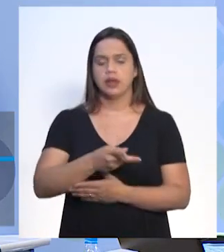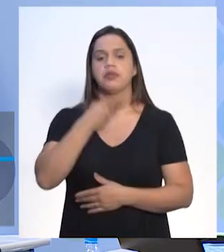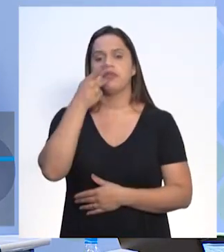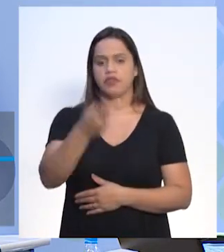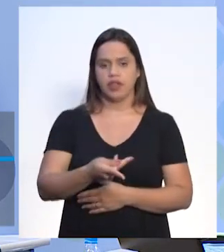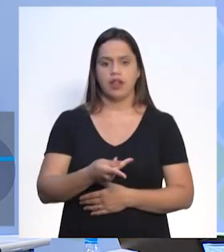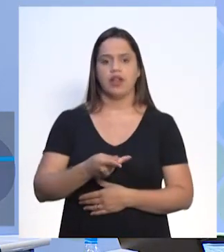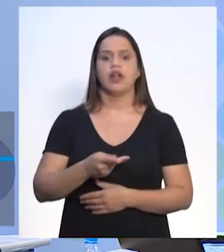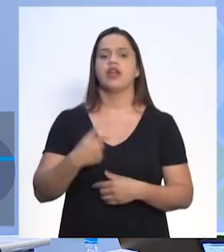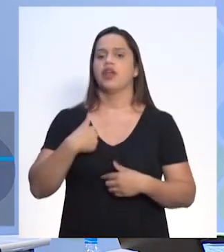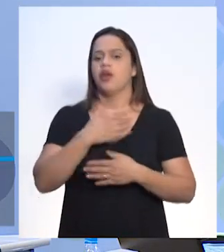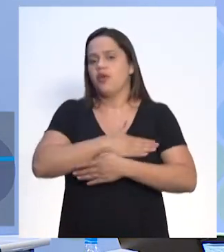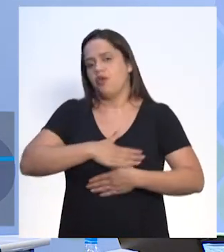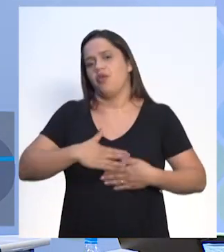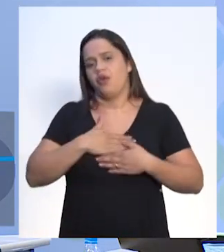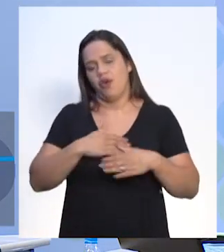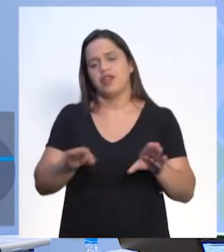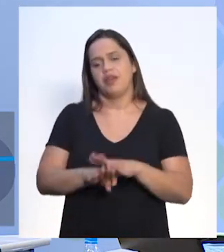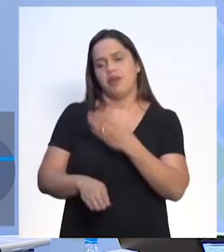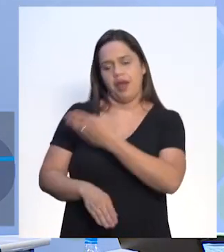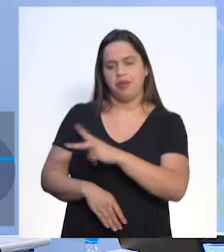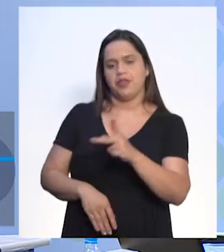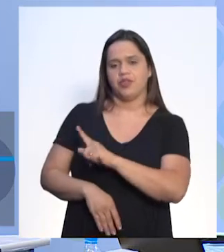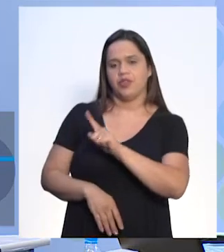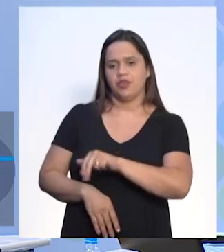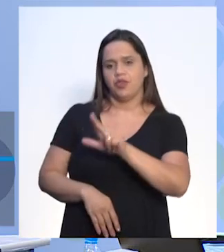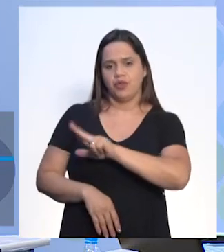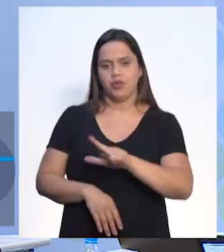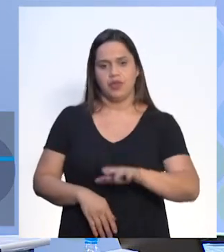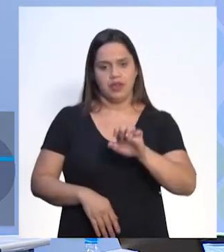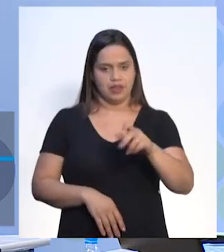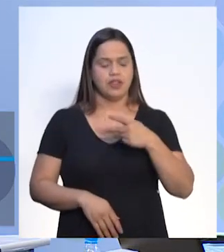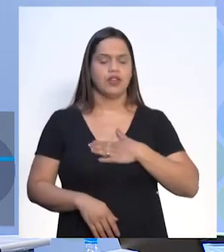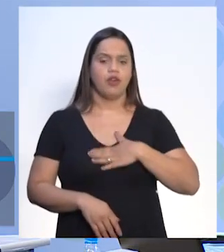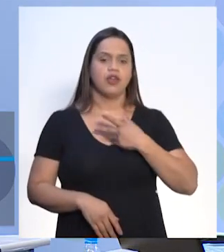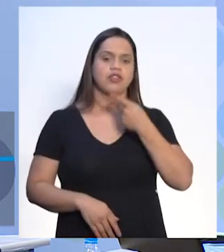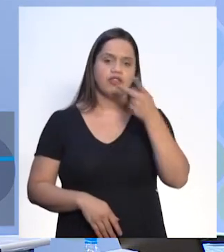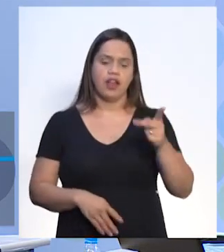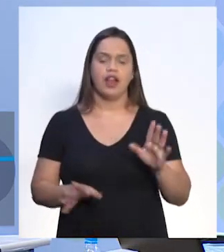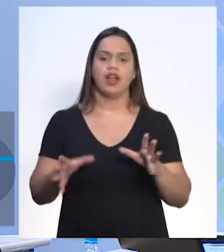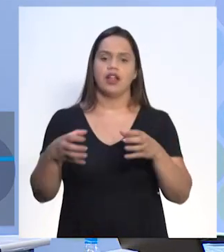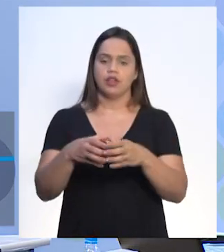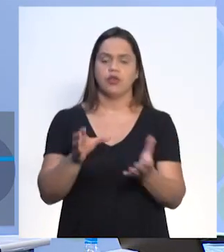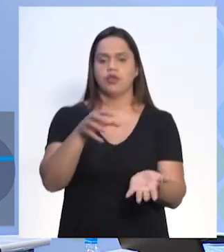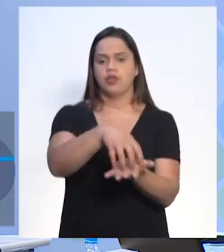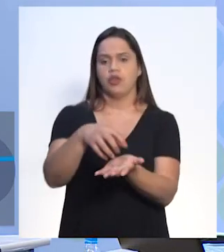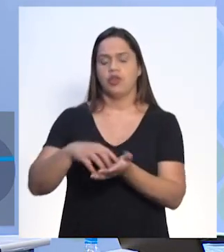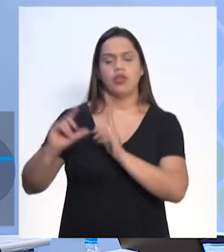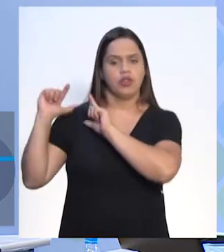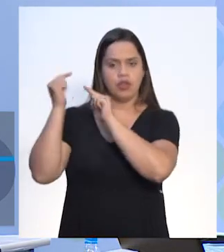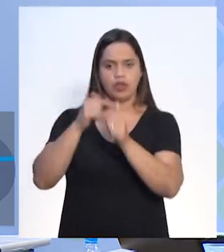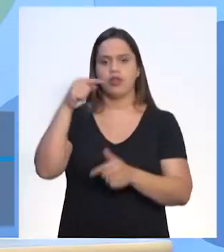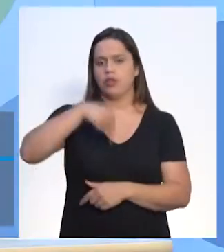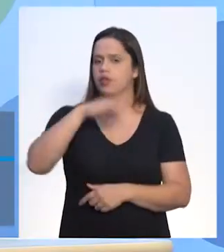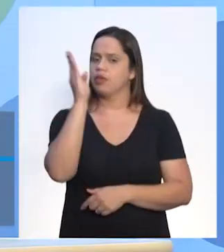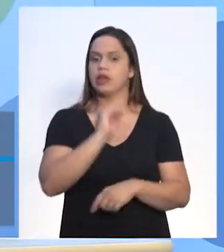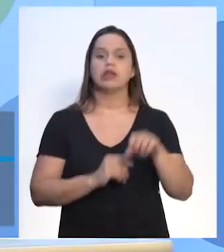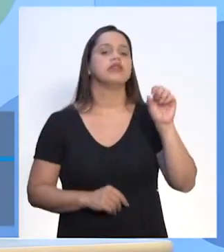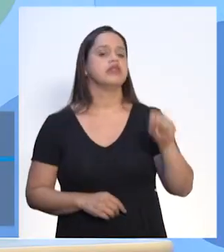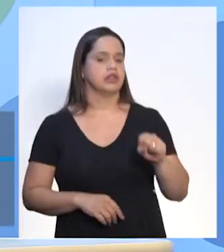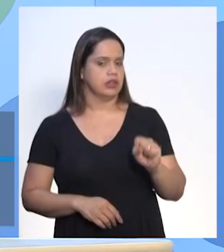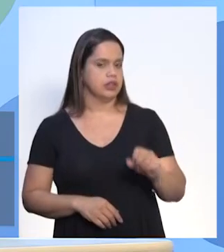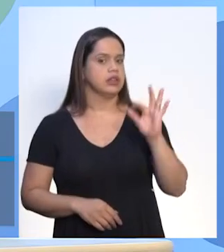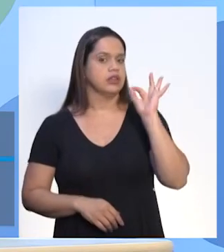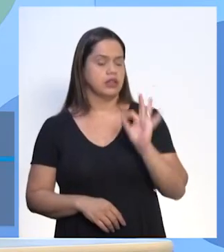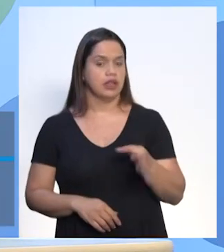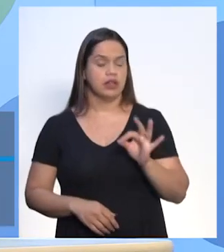e eu gosto muito, né, tanto eu como a professora Luiz, gosta muito de retratar sobre essa questão das comunidades tradicionais do Brasil, né, professora? Com toda certeza, as